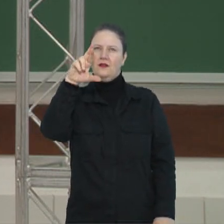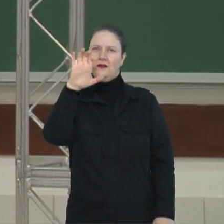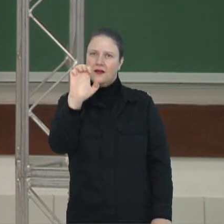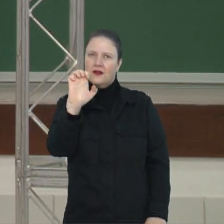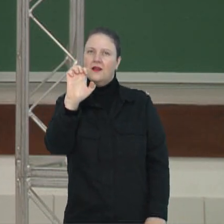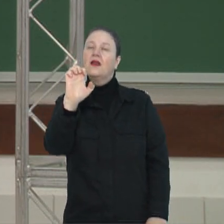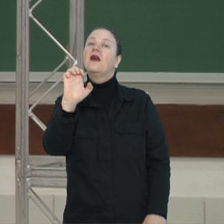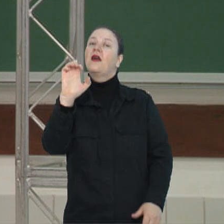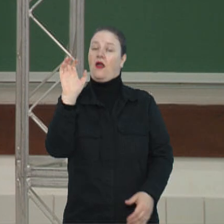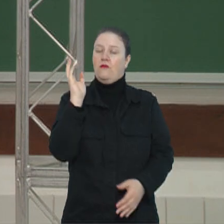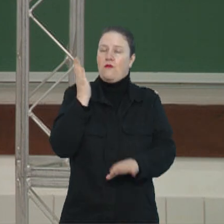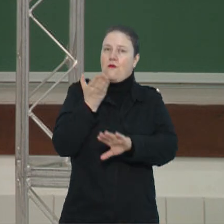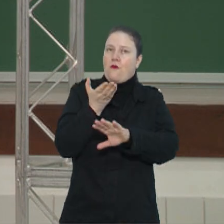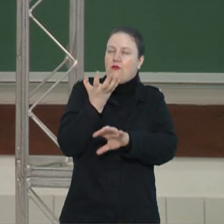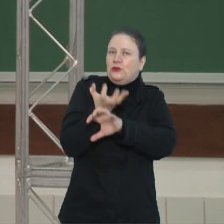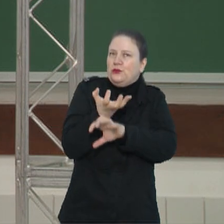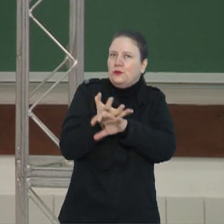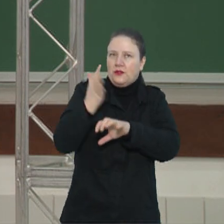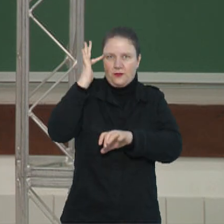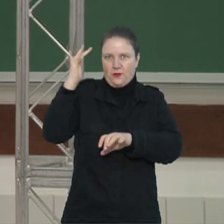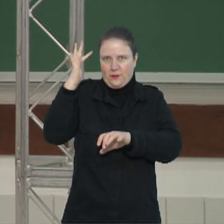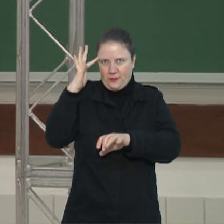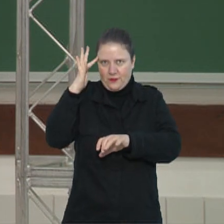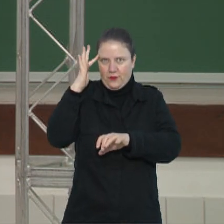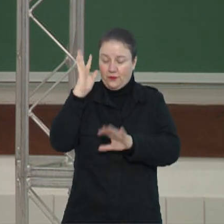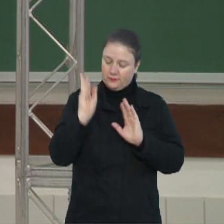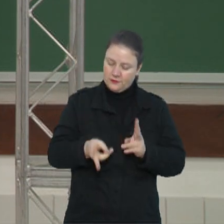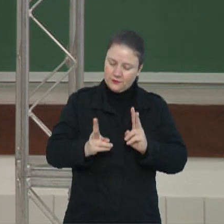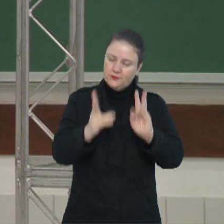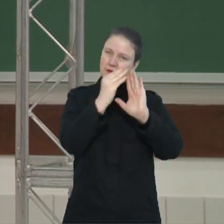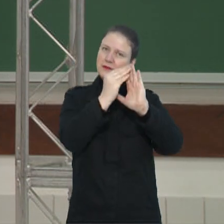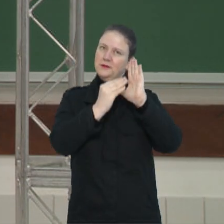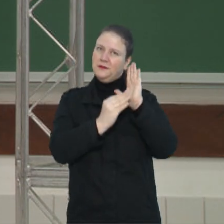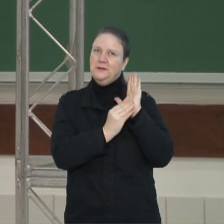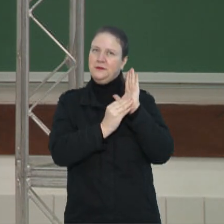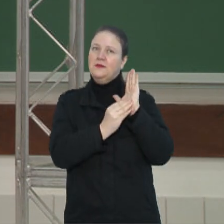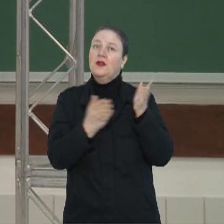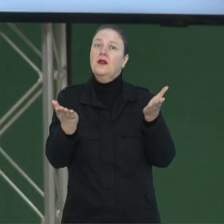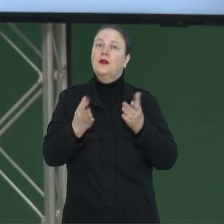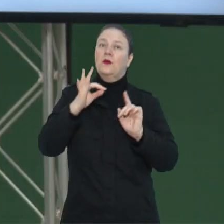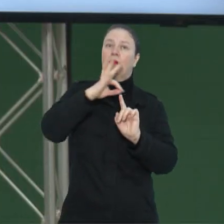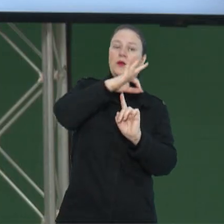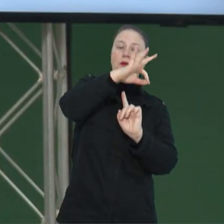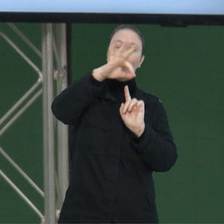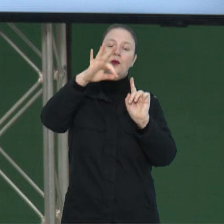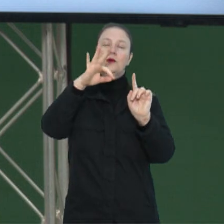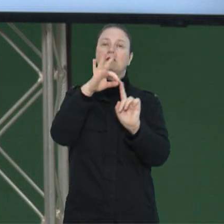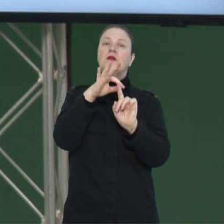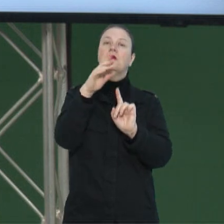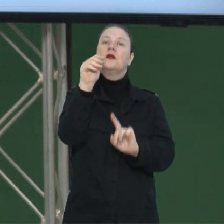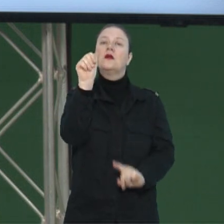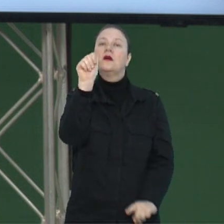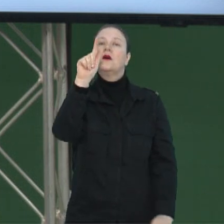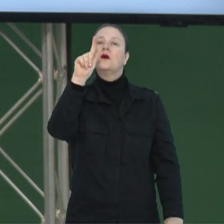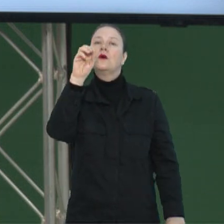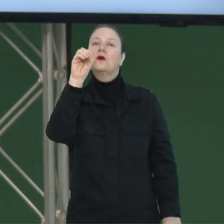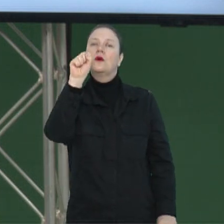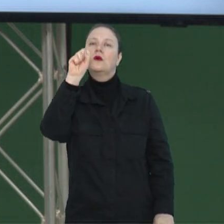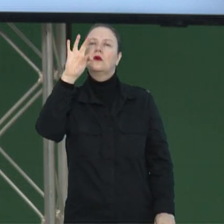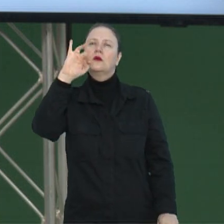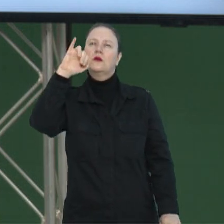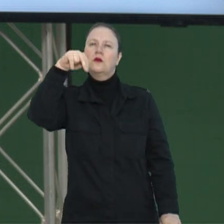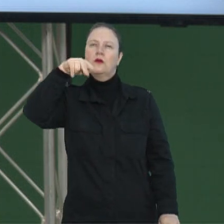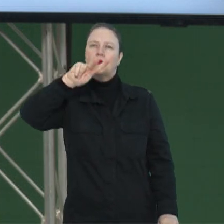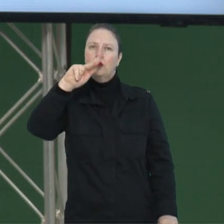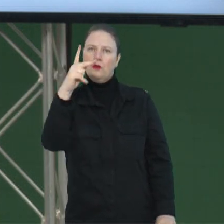continuidade aos nossos conteúdos, perfeito? Hoje trabalharemos Agostinho, ou Santo Agostinho, né? Já que estamos